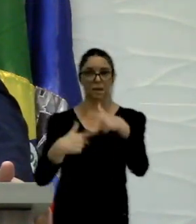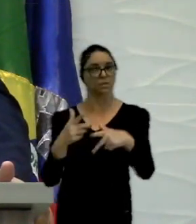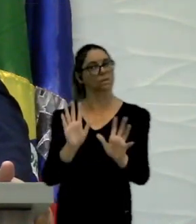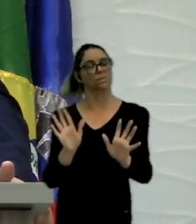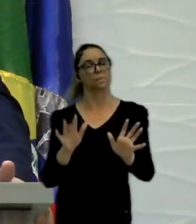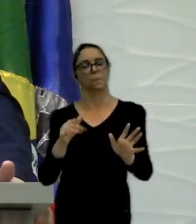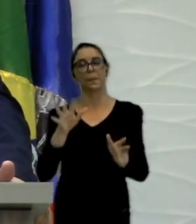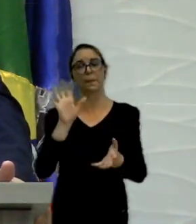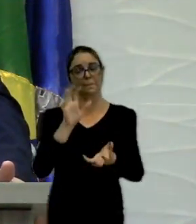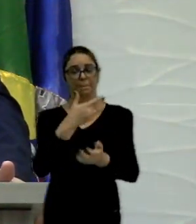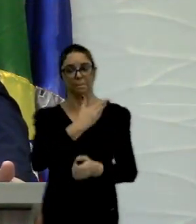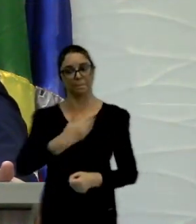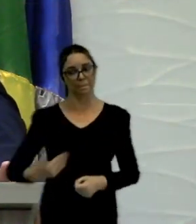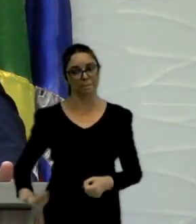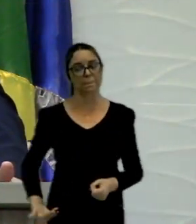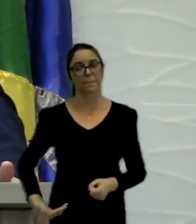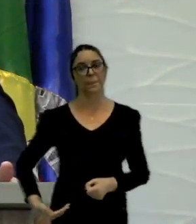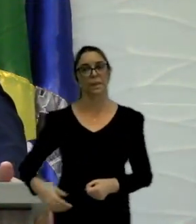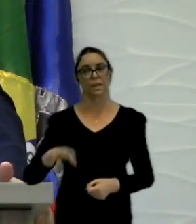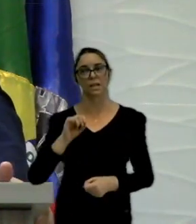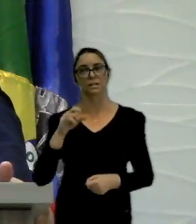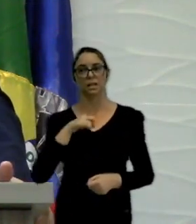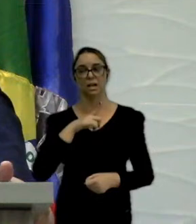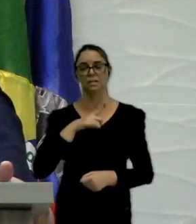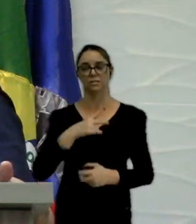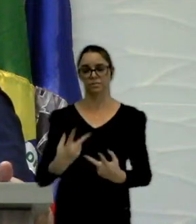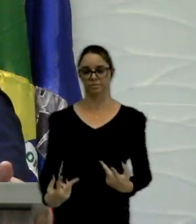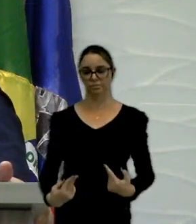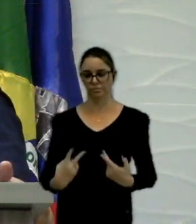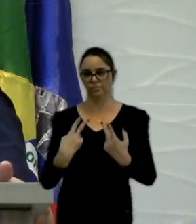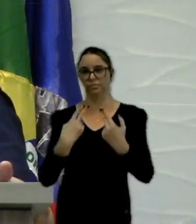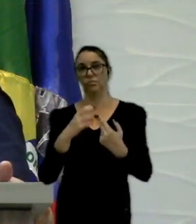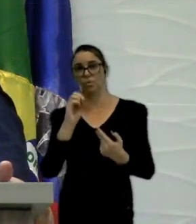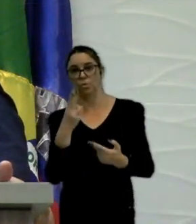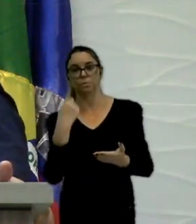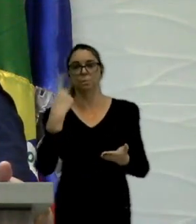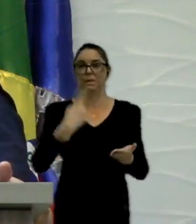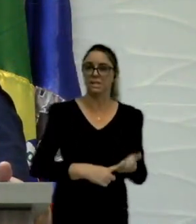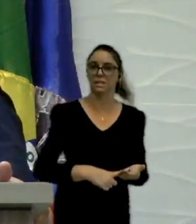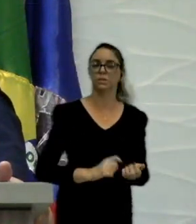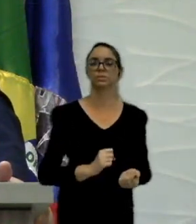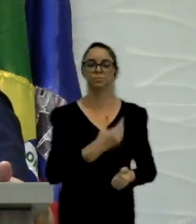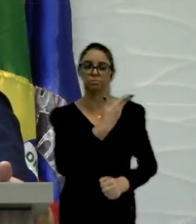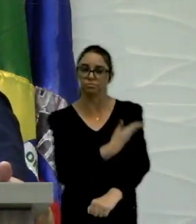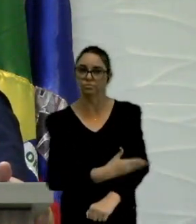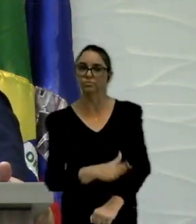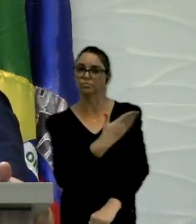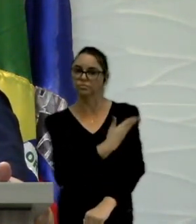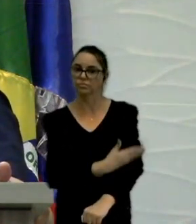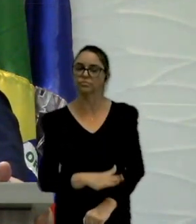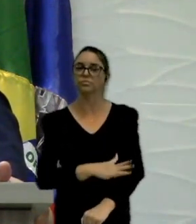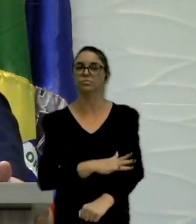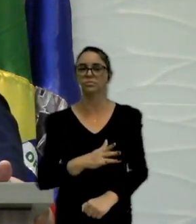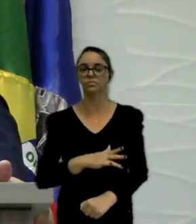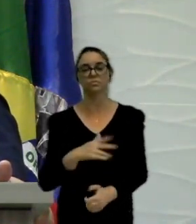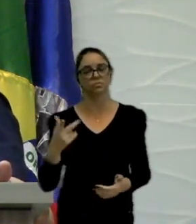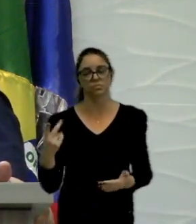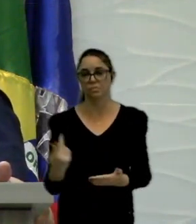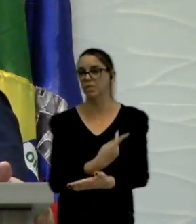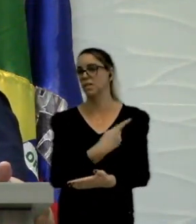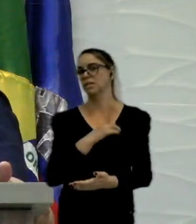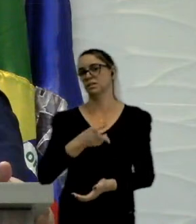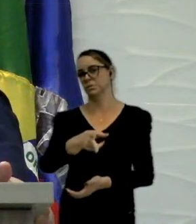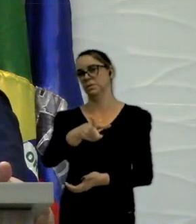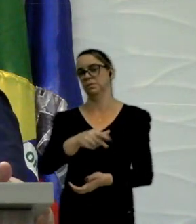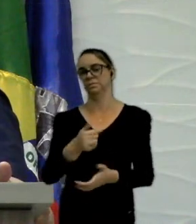tivesse um estado que funcionasse com as suas cirurgias, com as suas marcações, com a regulação de fato acontecendo. A semana passada aqui